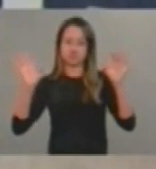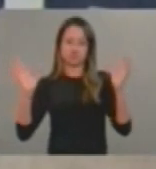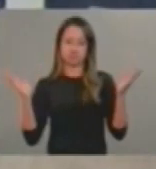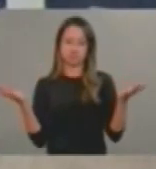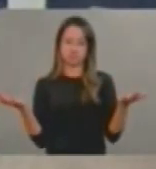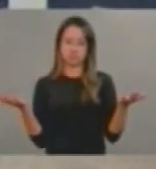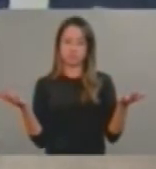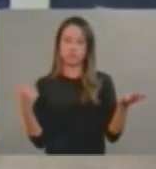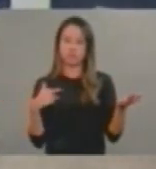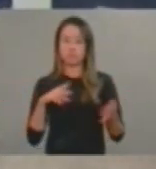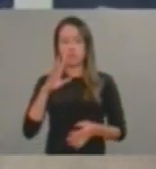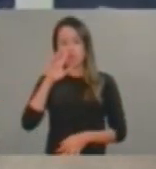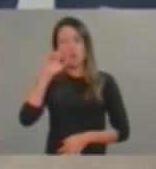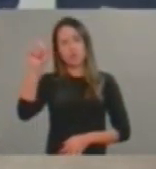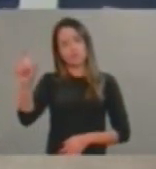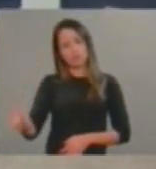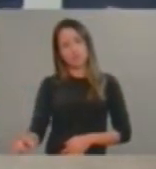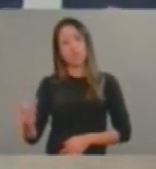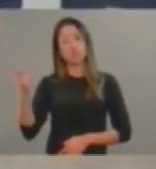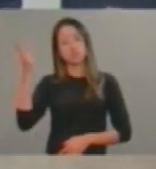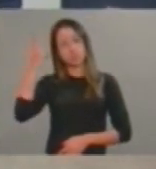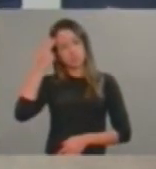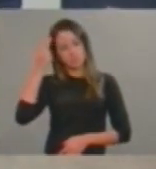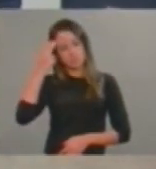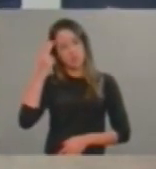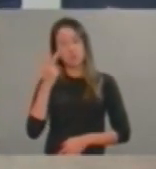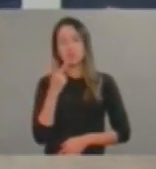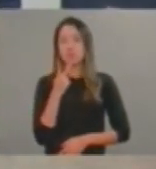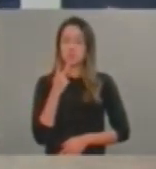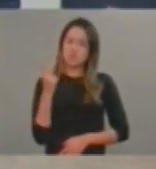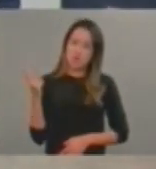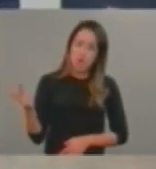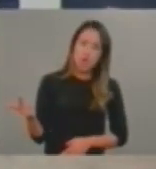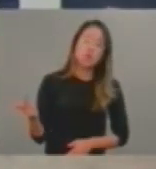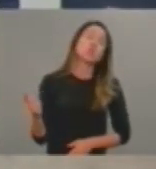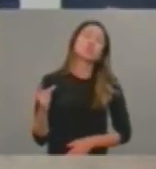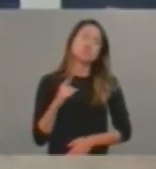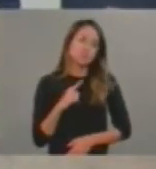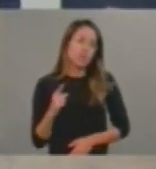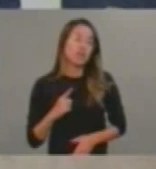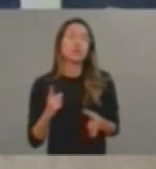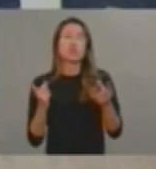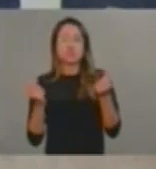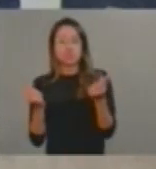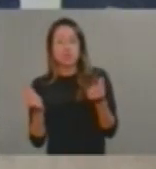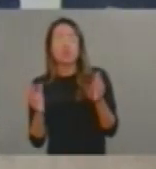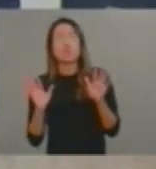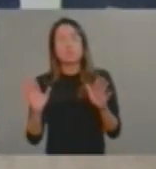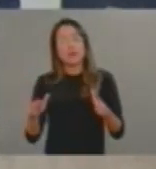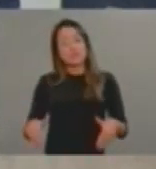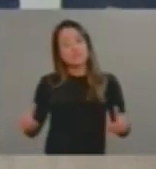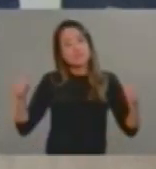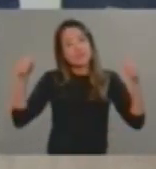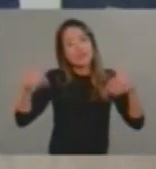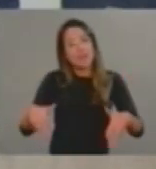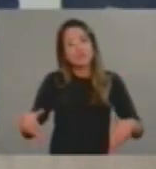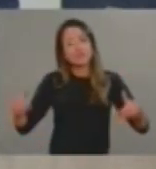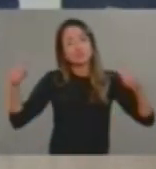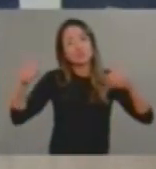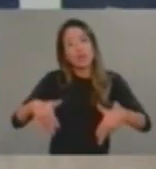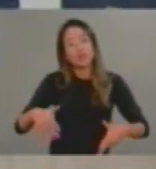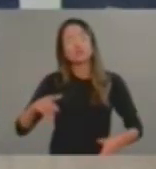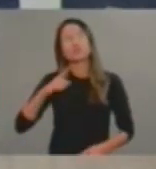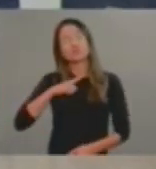discurso ponderado, eu vi um discurso equilibrado, eu vi um discurso onde o secretário colocou que